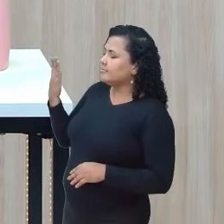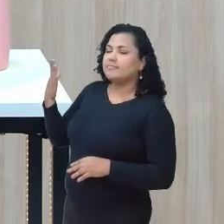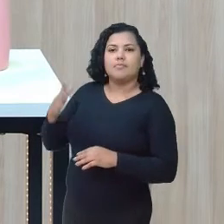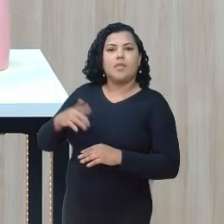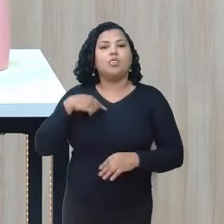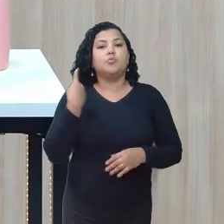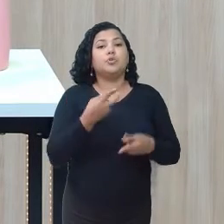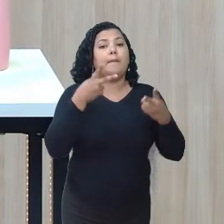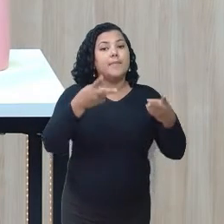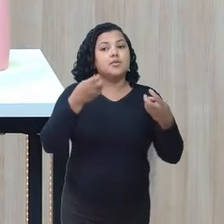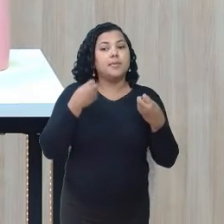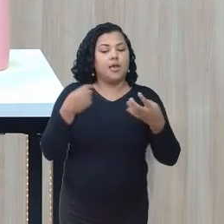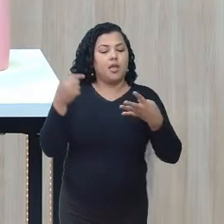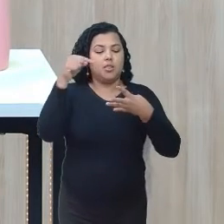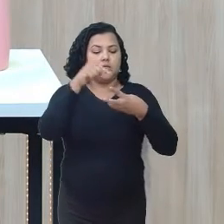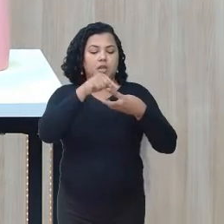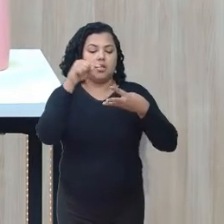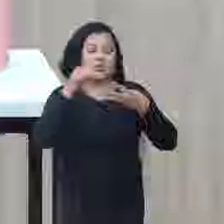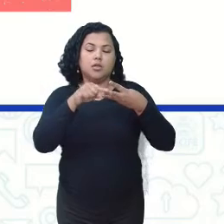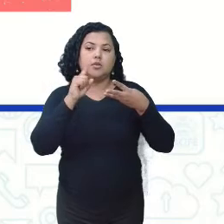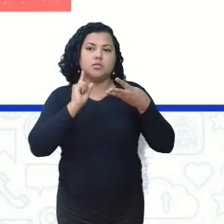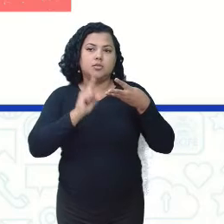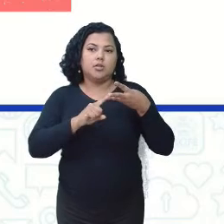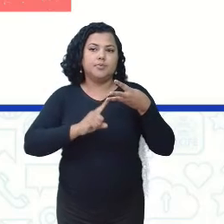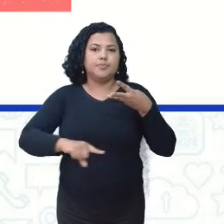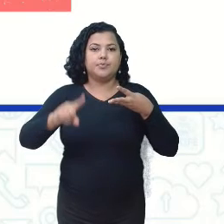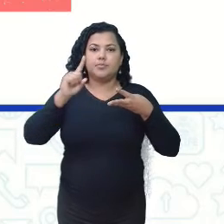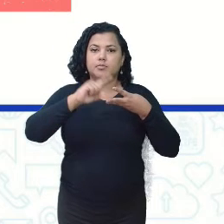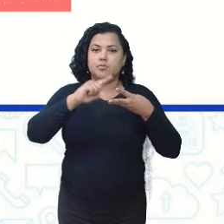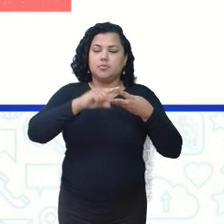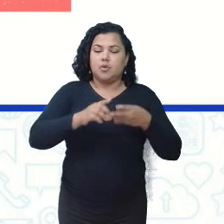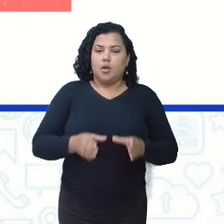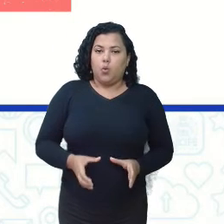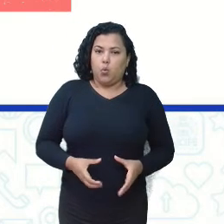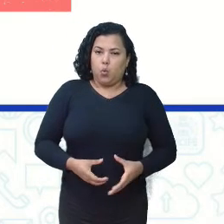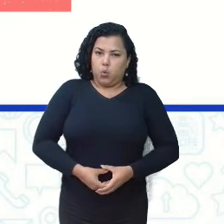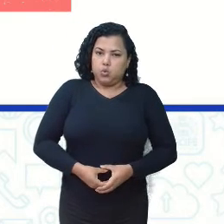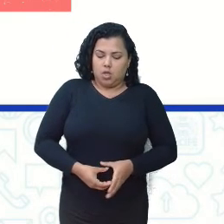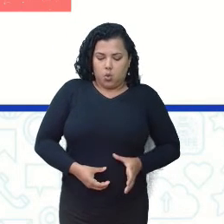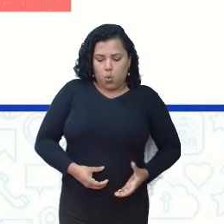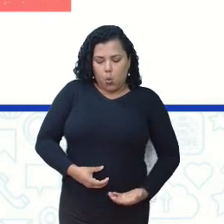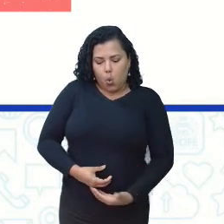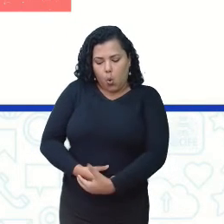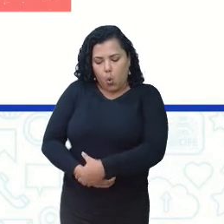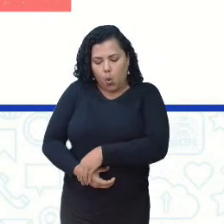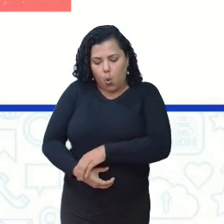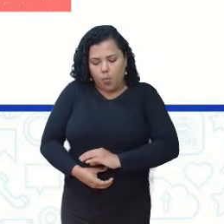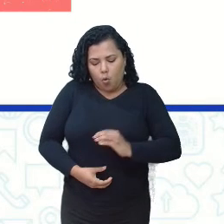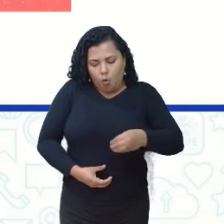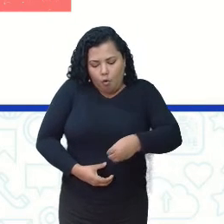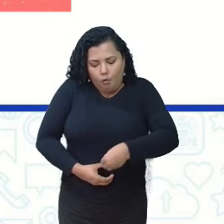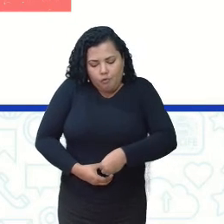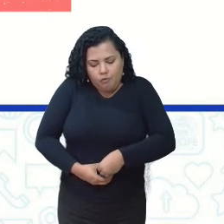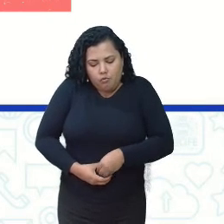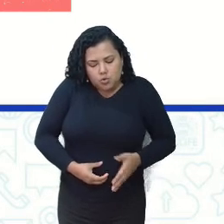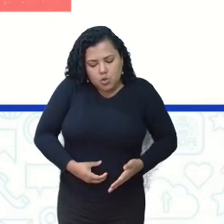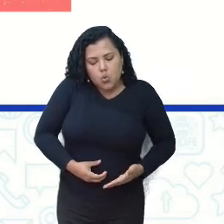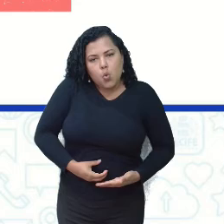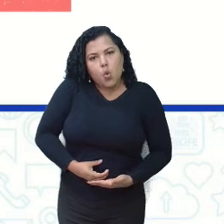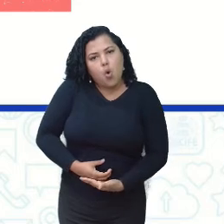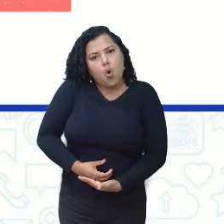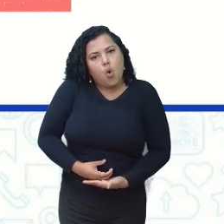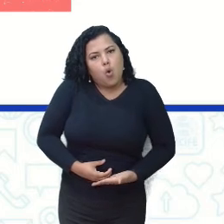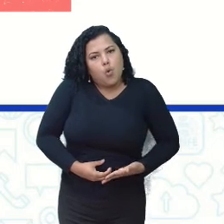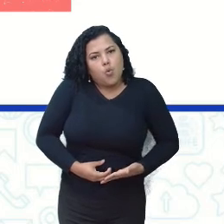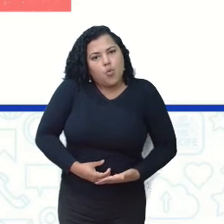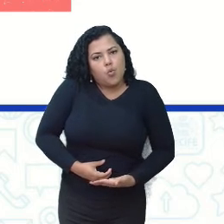podemos distinguir 3 porções: o corpo do útero, o fundo do útero e o colo do útero,